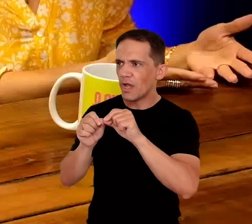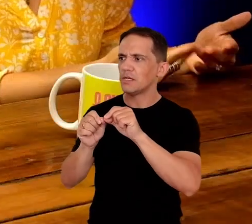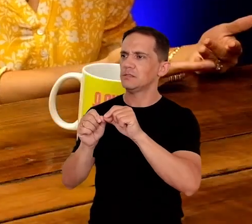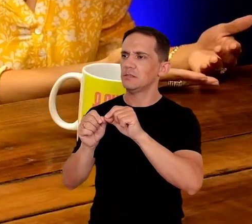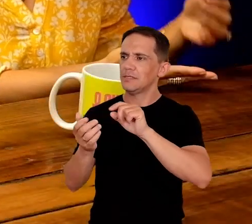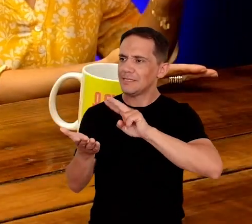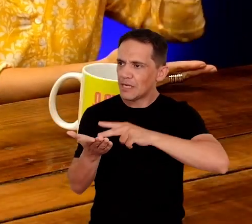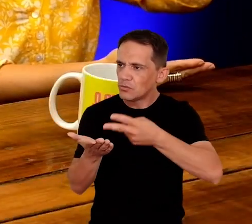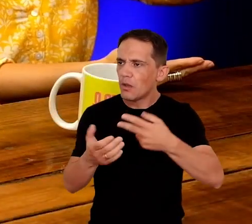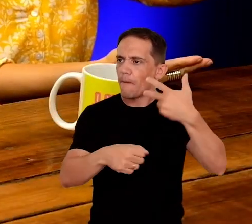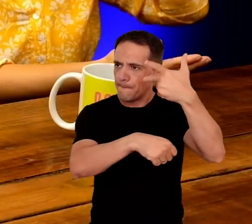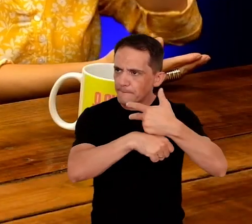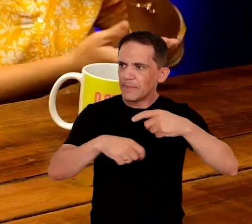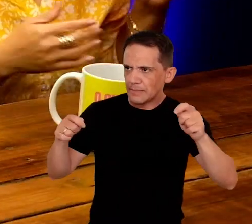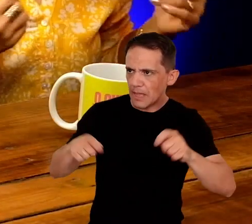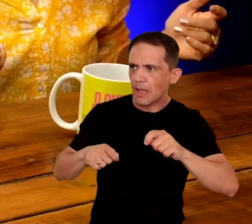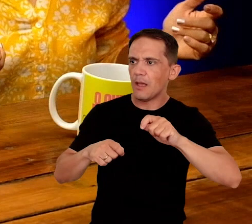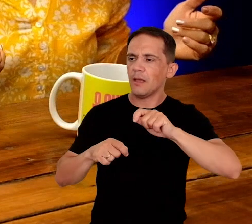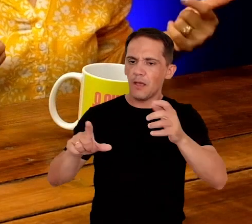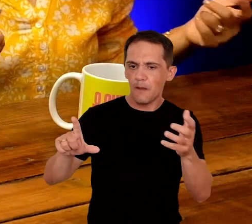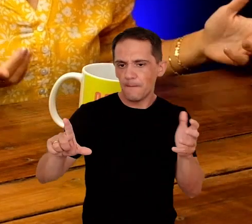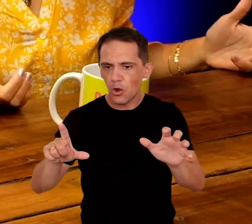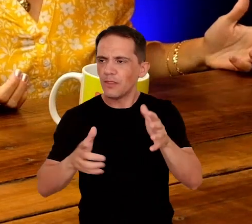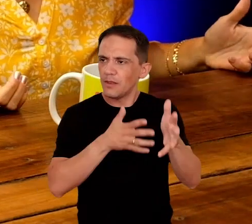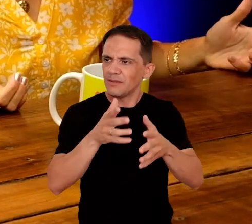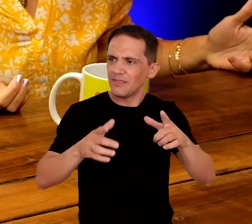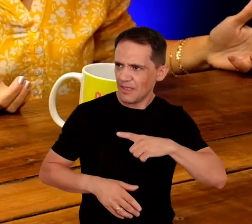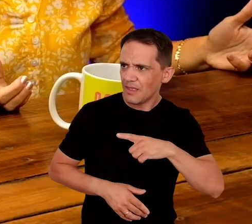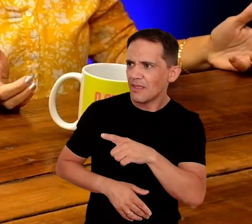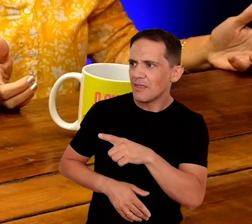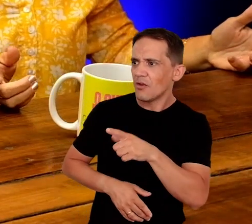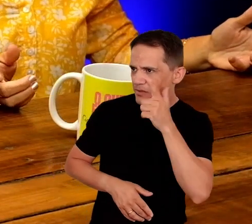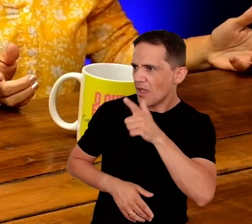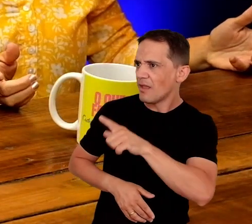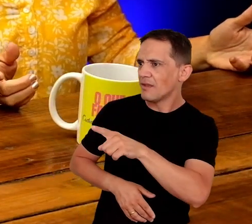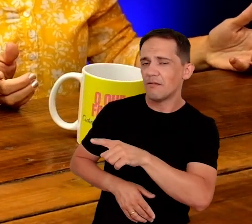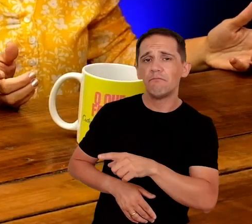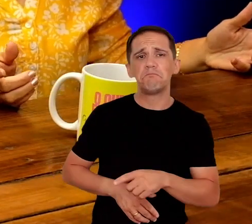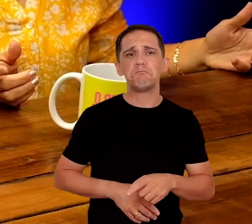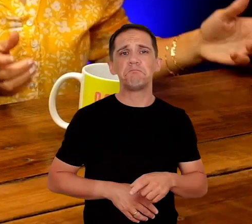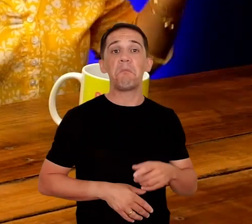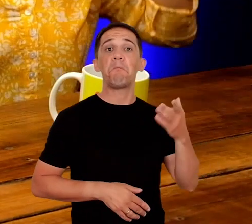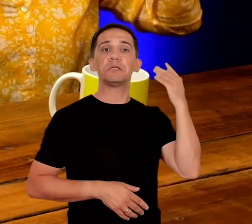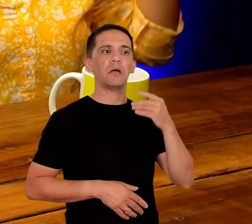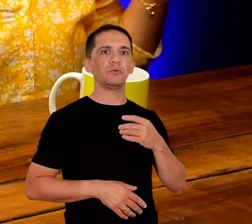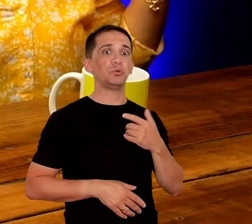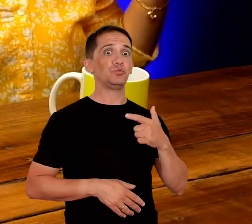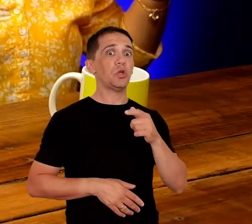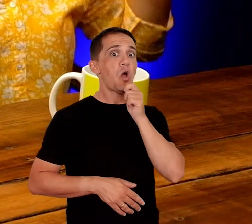Vocês fazem? E, então, a gente faz. Não, mas vocês têm estúdio? Não. A gente Mas vamos